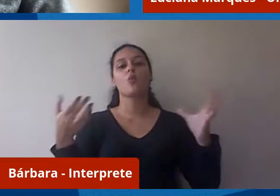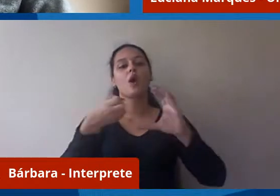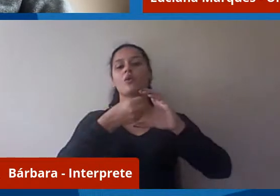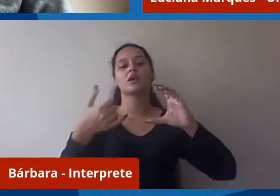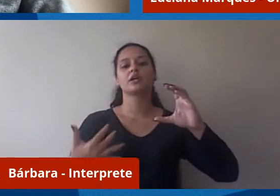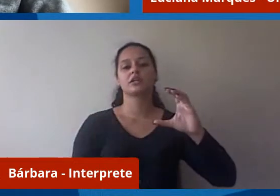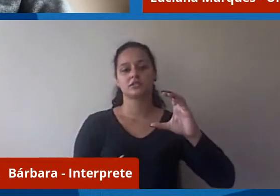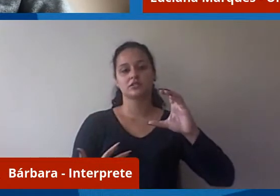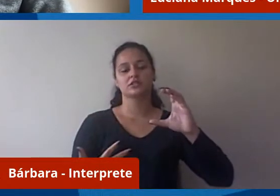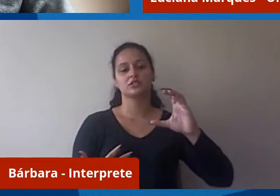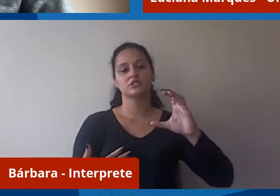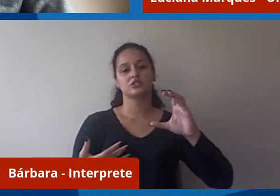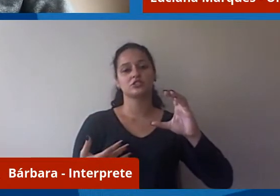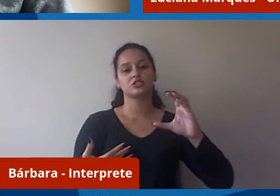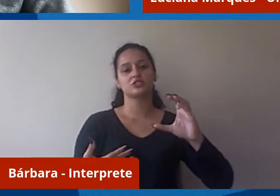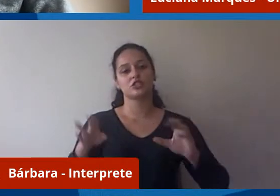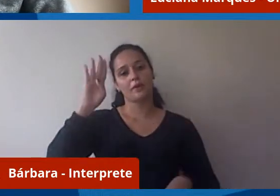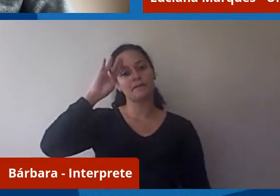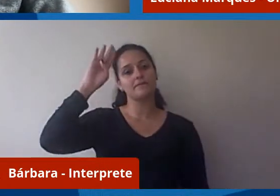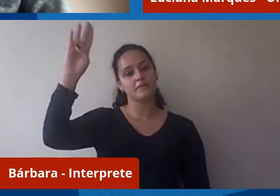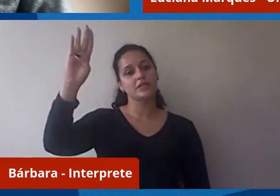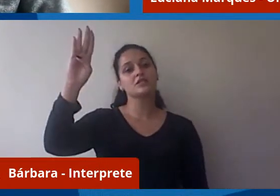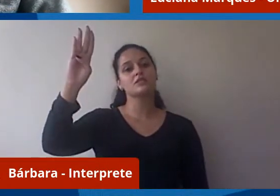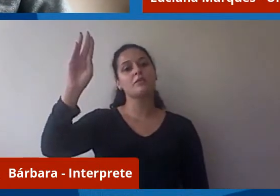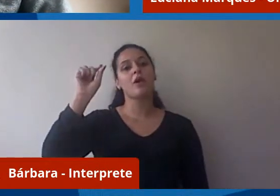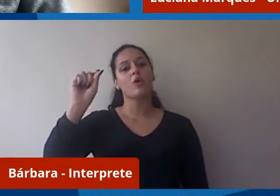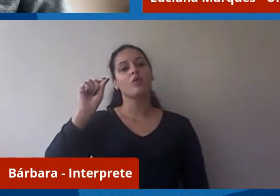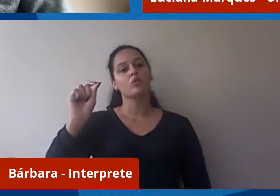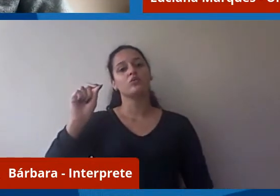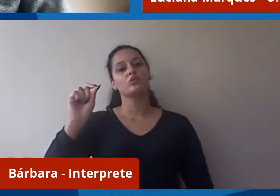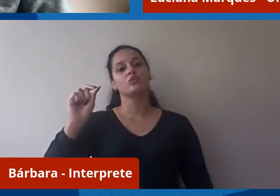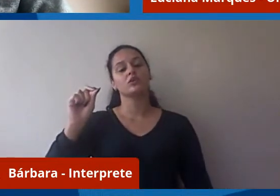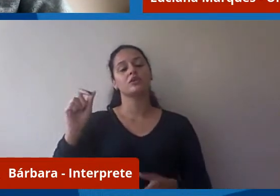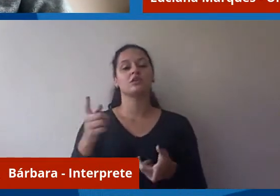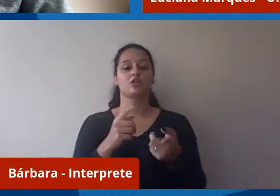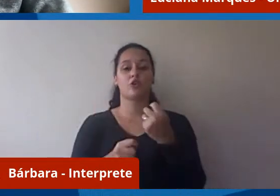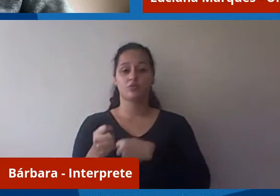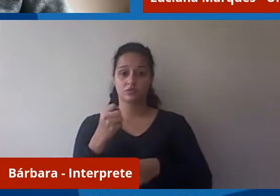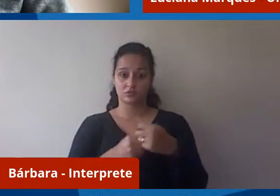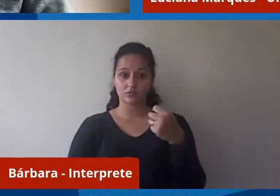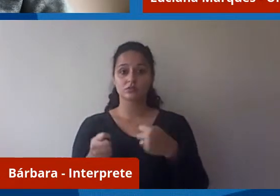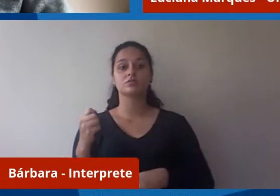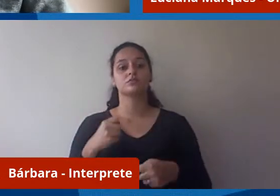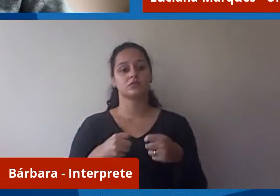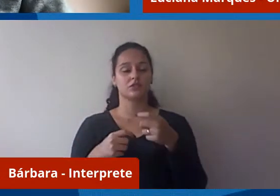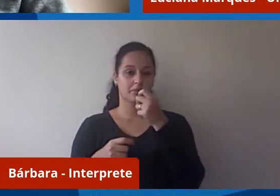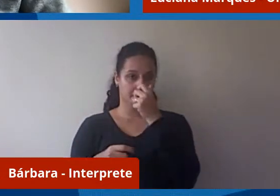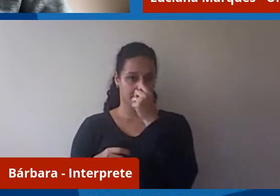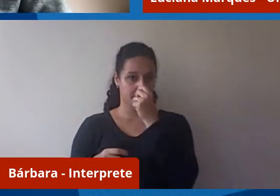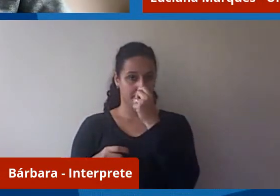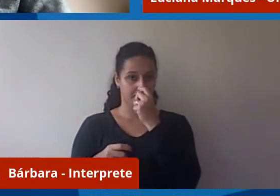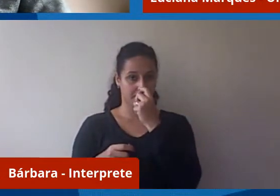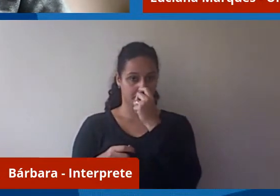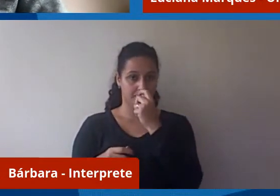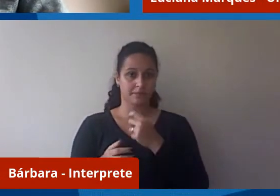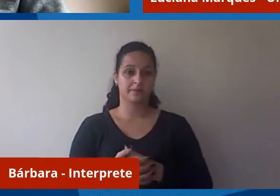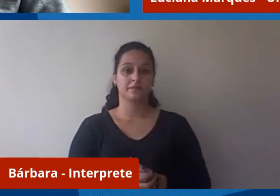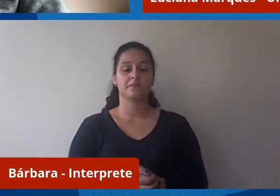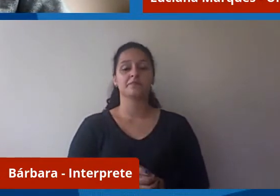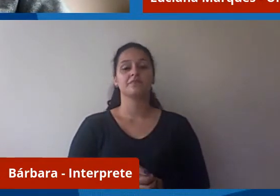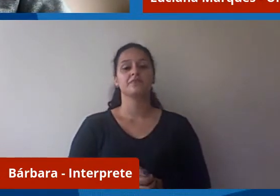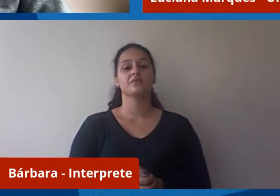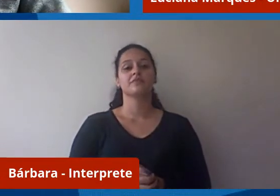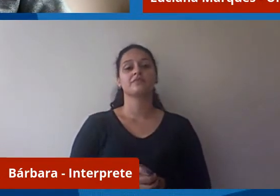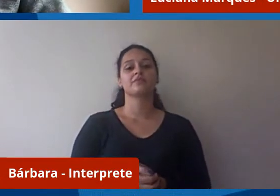neoliberalismo, a prioridade são os ajustes fiscais. Para o antineoliberalismo ou pós-neoliberalismo, a prioridade não são os ajustes fiscais, são